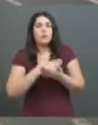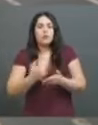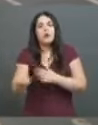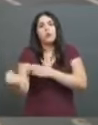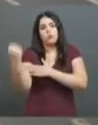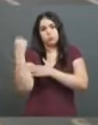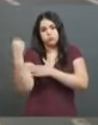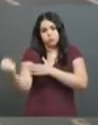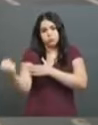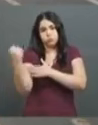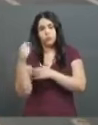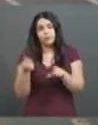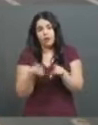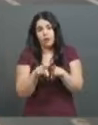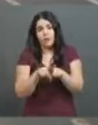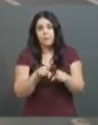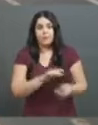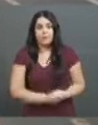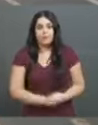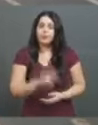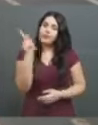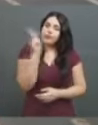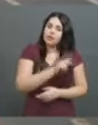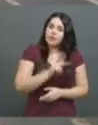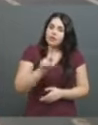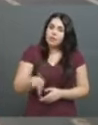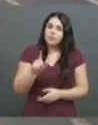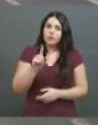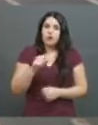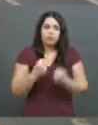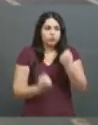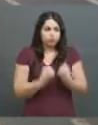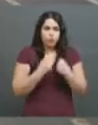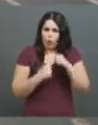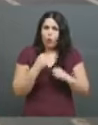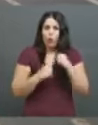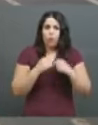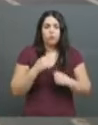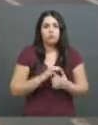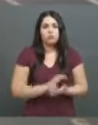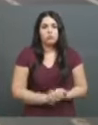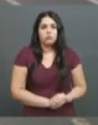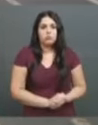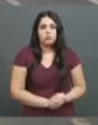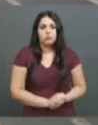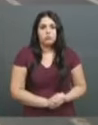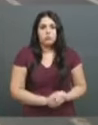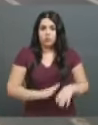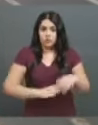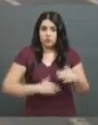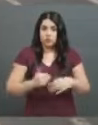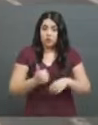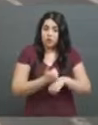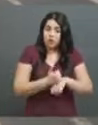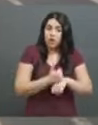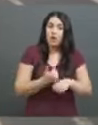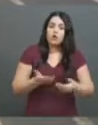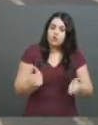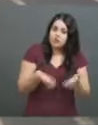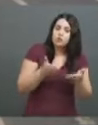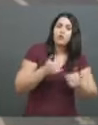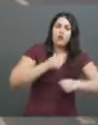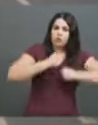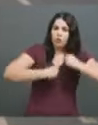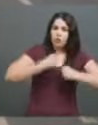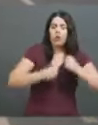musculação. E essa minha professora, ela é corredora, profissional. E incentivou a gente a começar a correr também. Então, eu